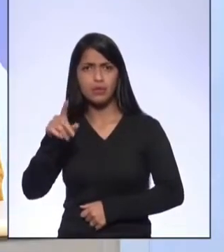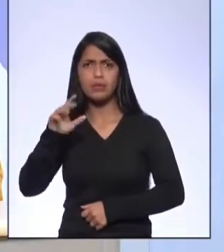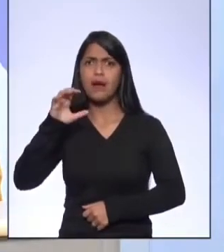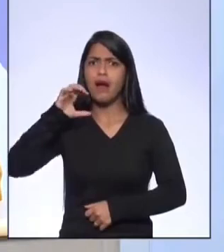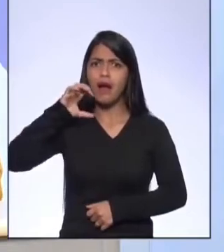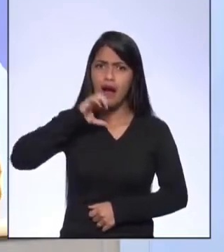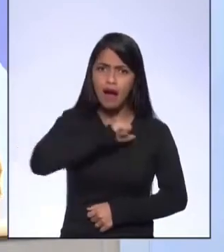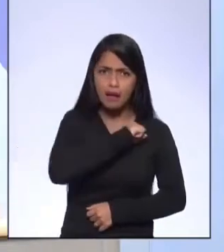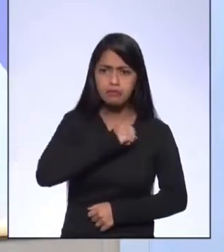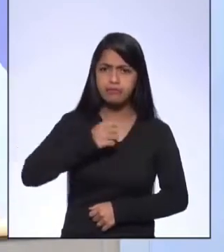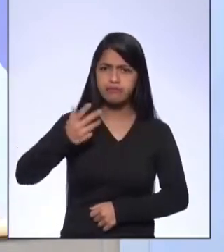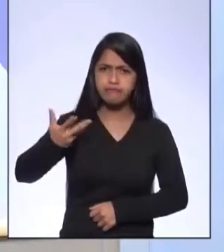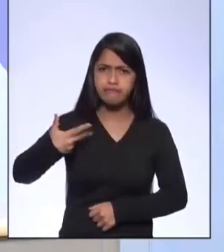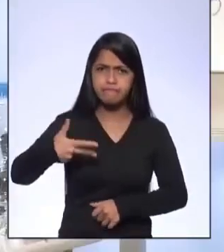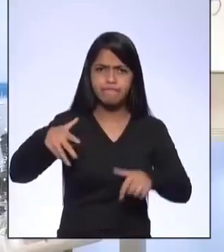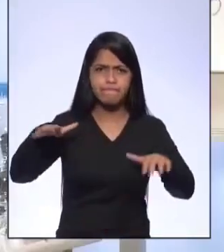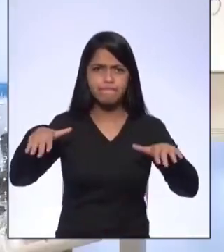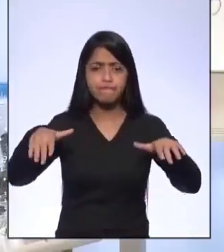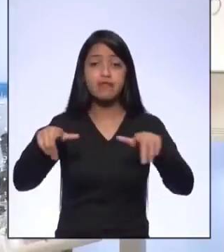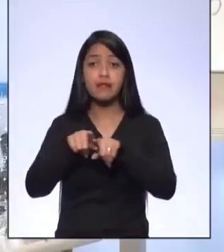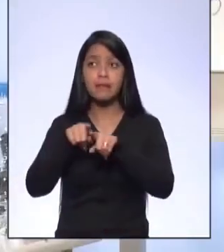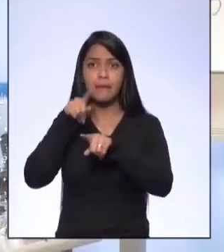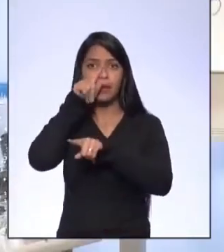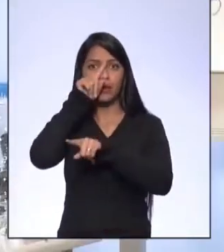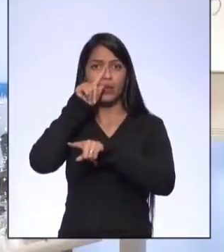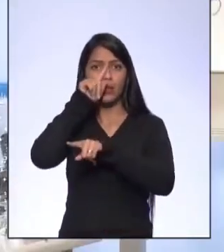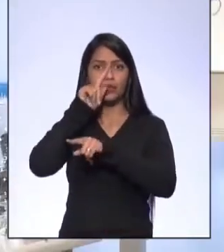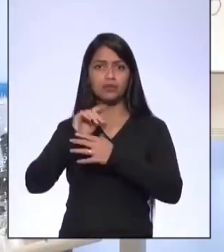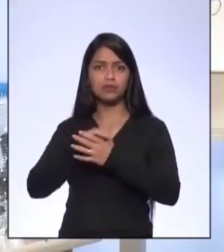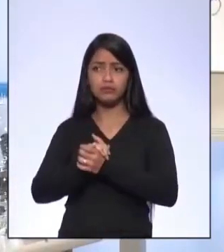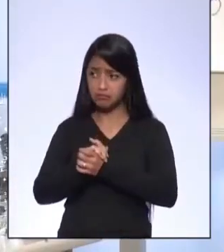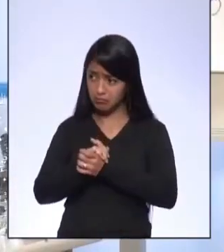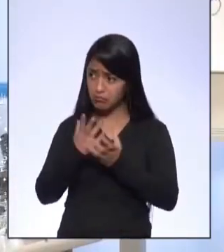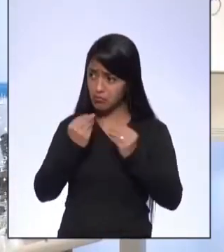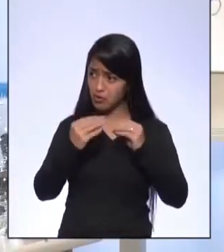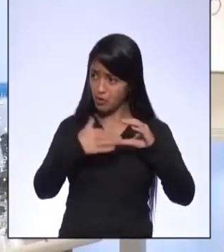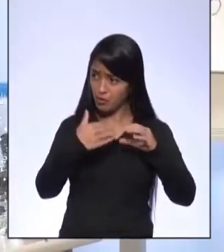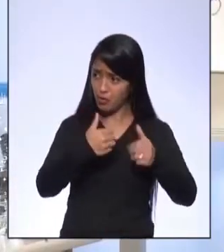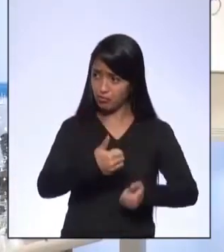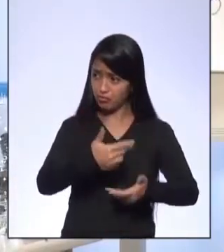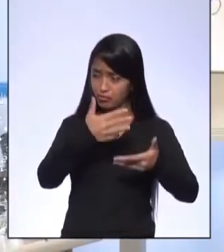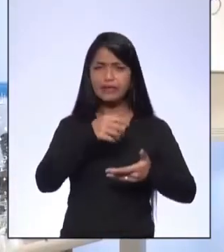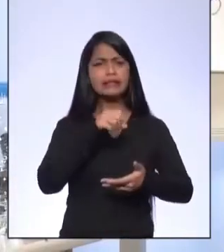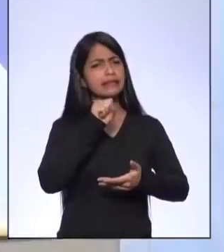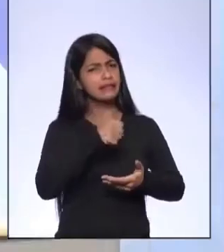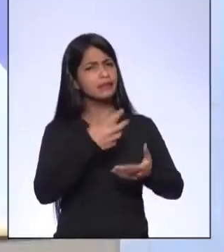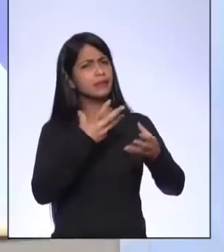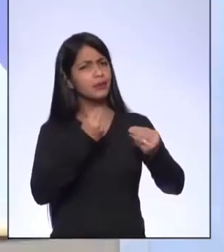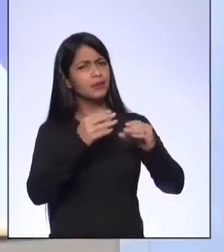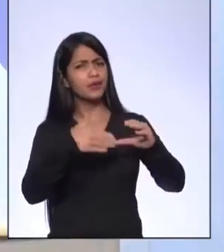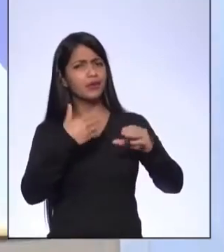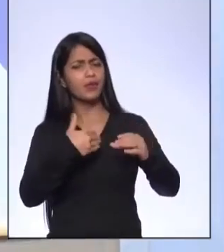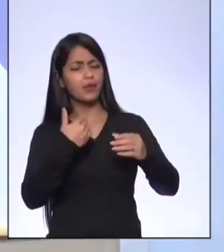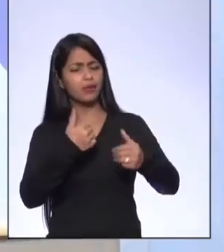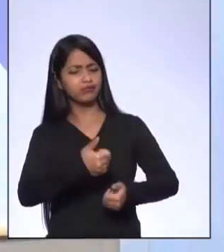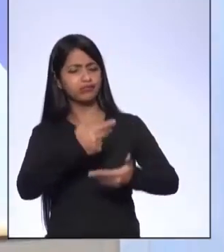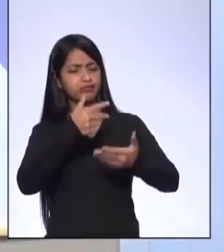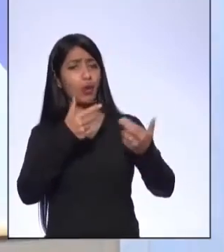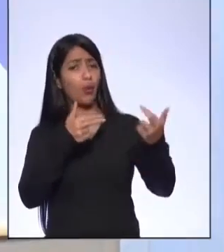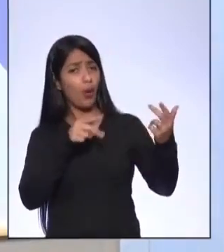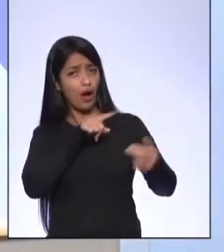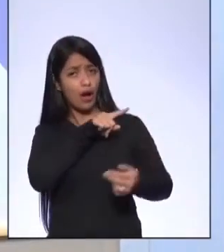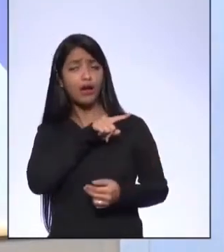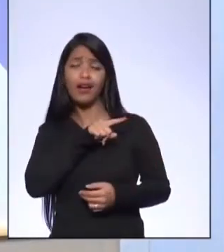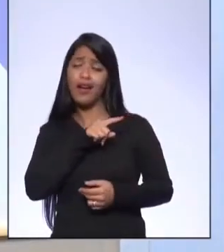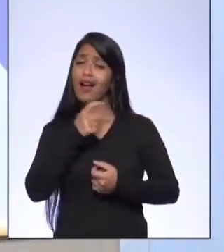você. Isso. Mas algum colocou aí o plural? Você poderia ter colocado 2 qualidades para o falcão peregrino. Sim, um aluno respondeu dangers